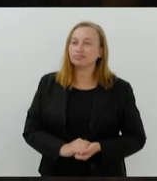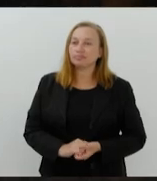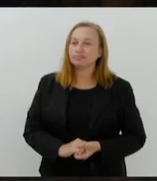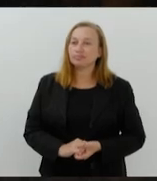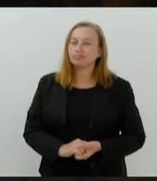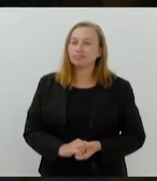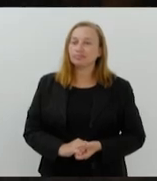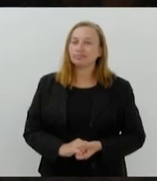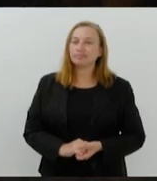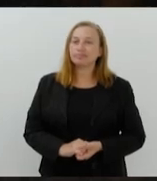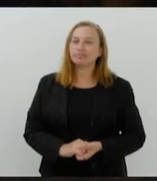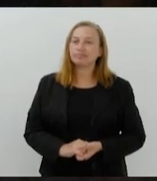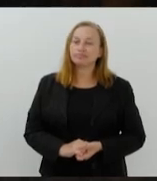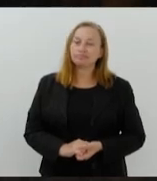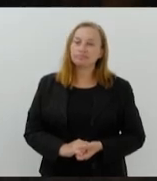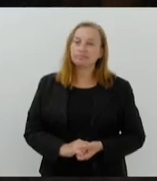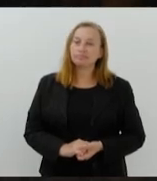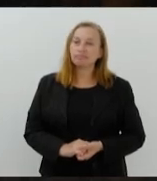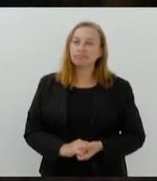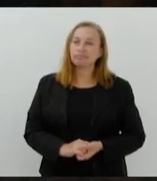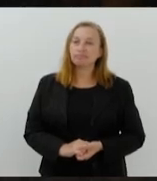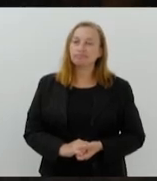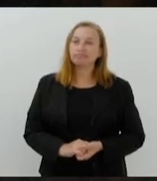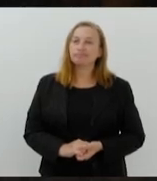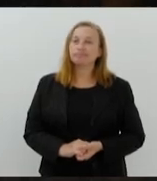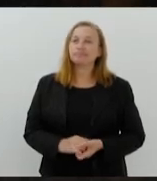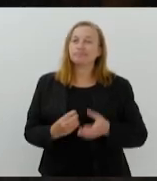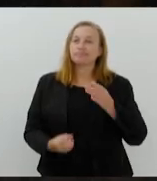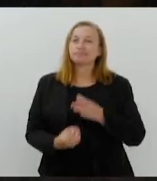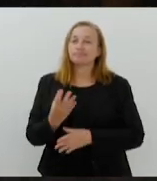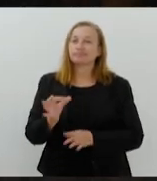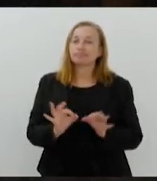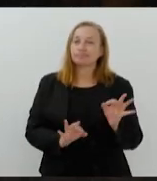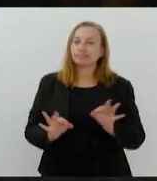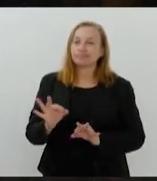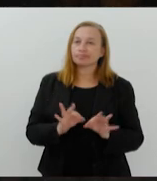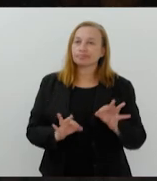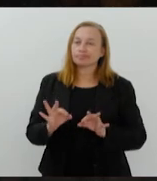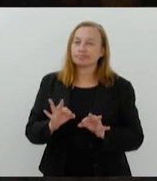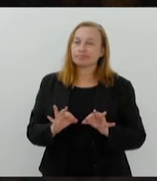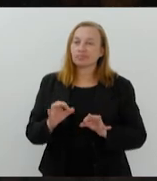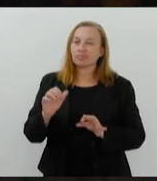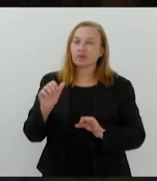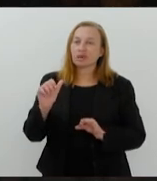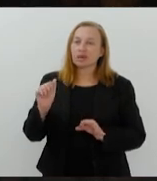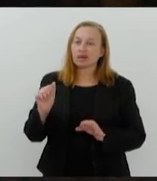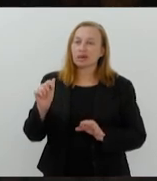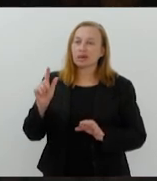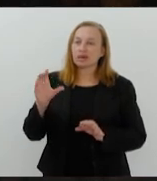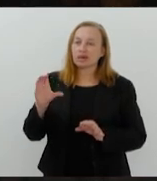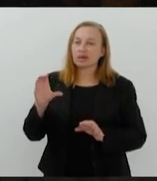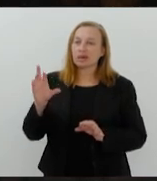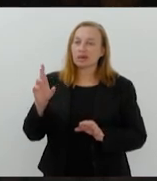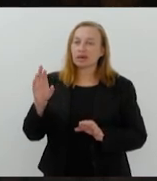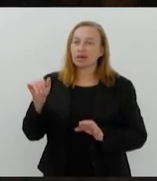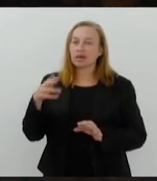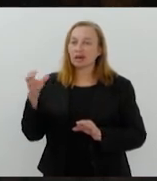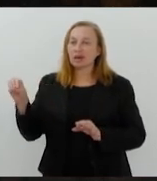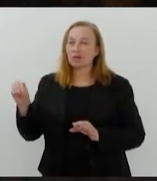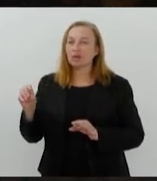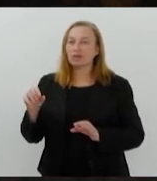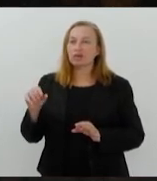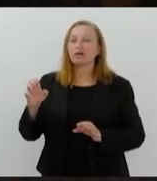que concede, que cria o programa de grão em grão para implementação de